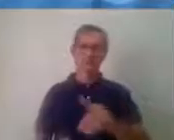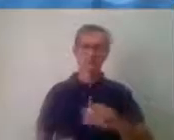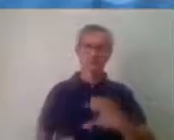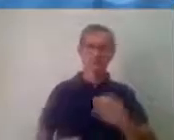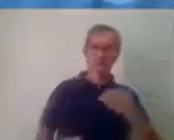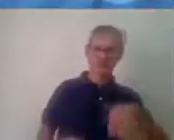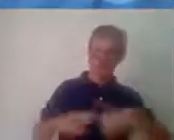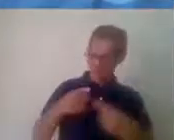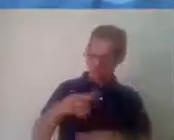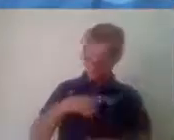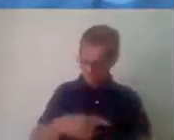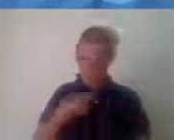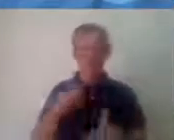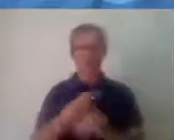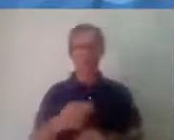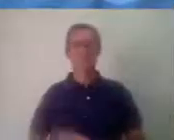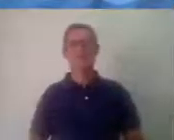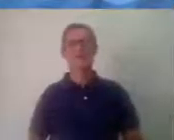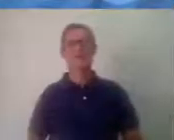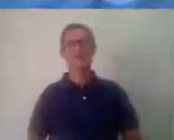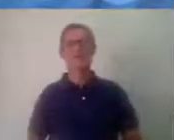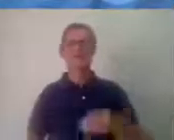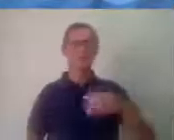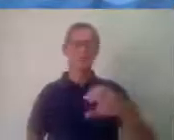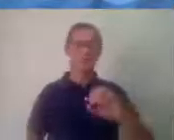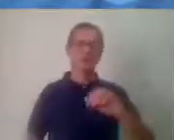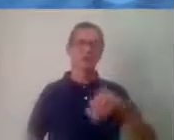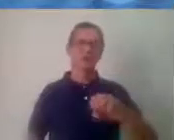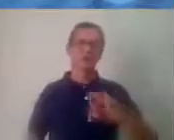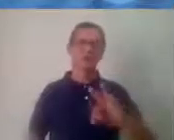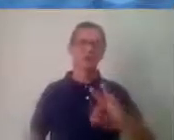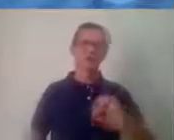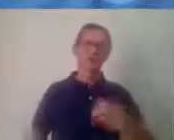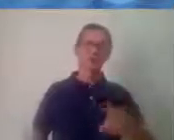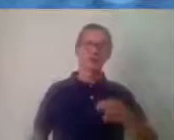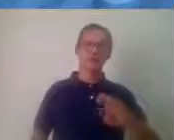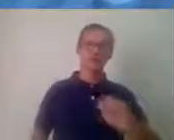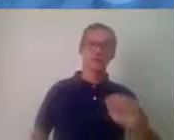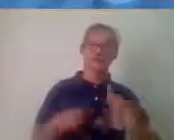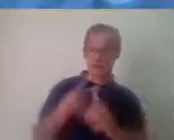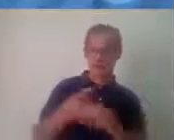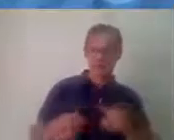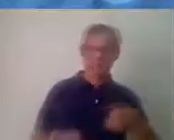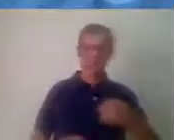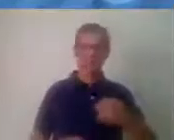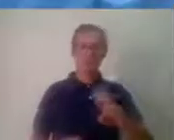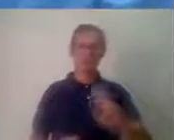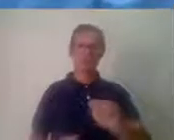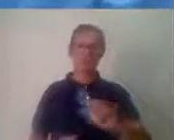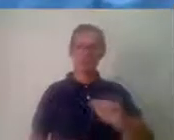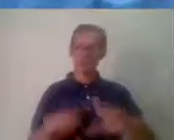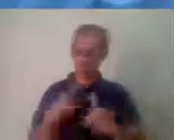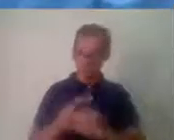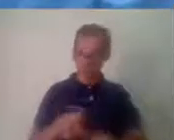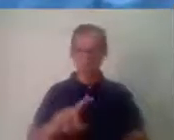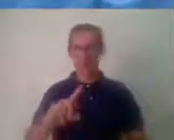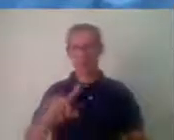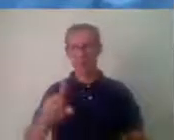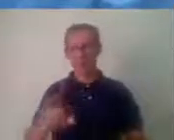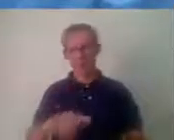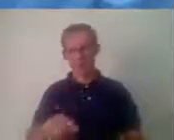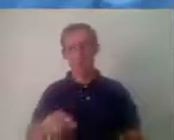massa, você tem que encontrar os momentos. Então, x barra. Como que a gente encontra o x barra? Eu tenho que calcular a